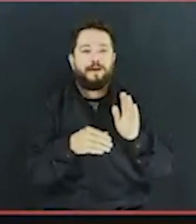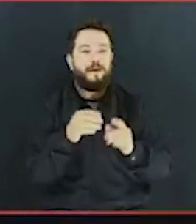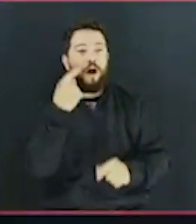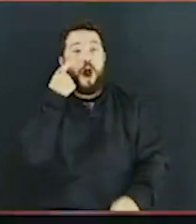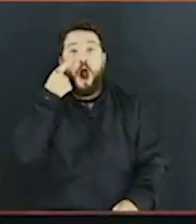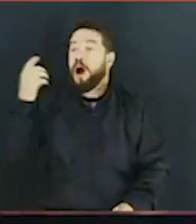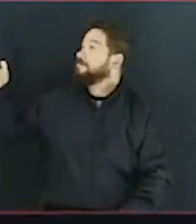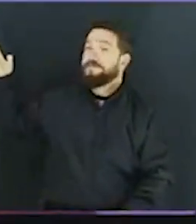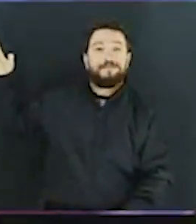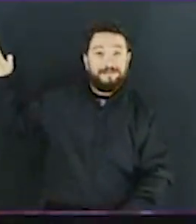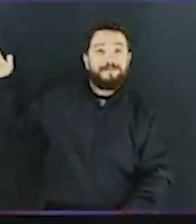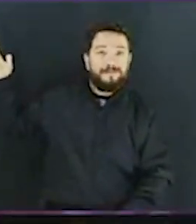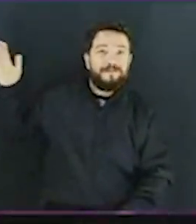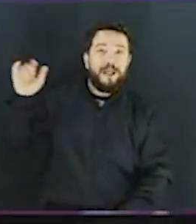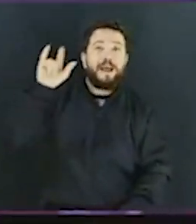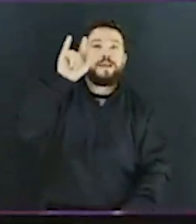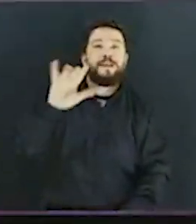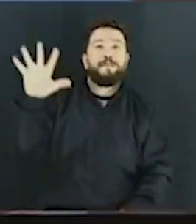evento.